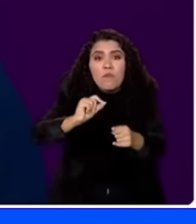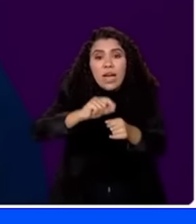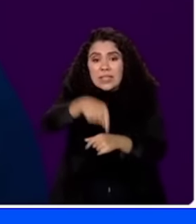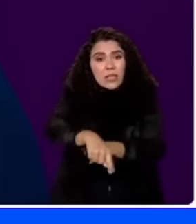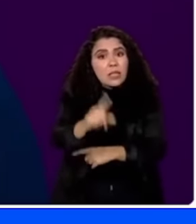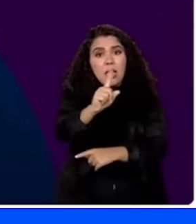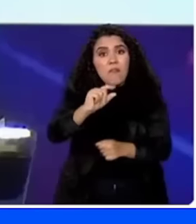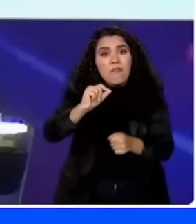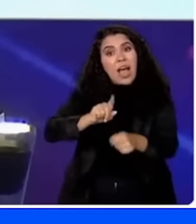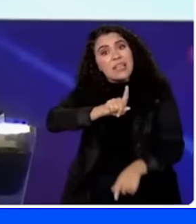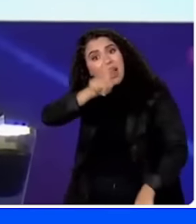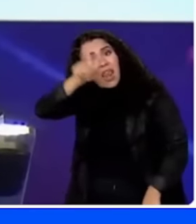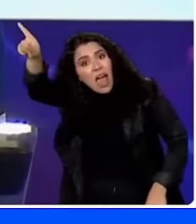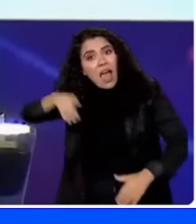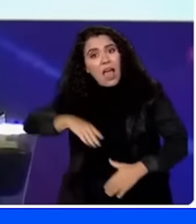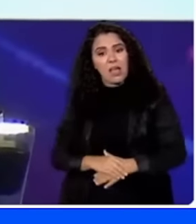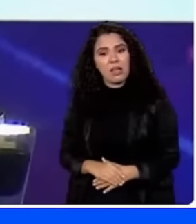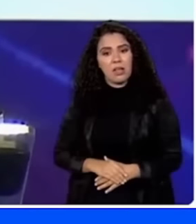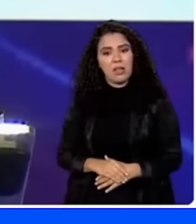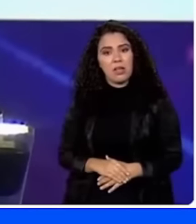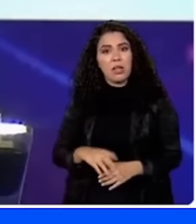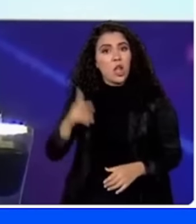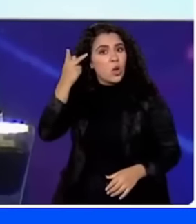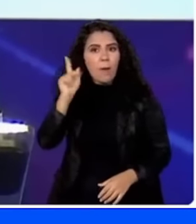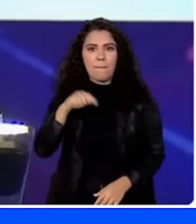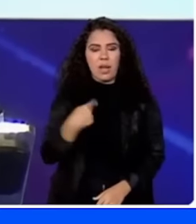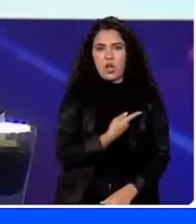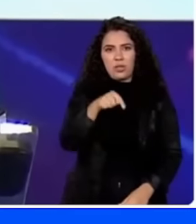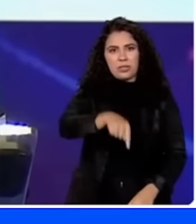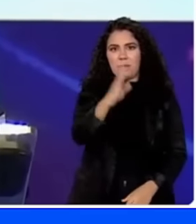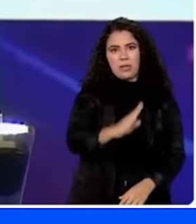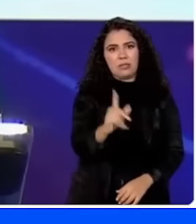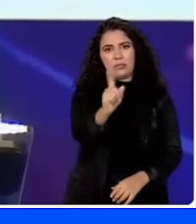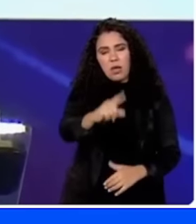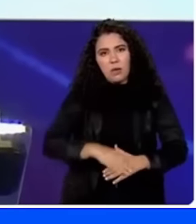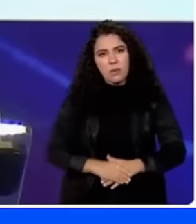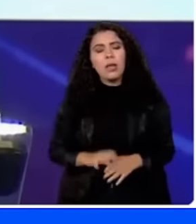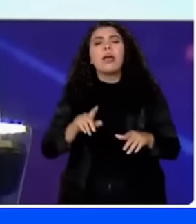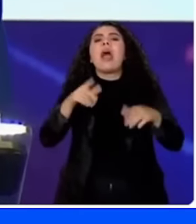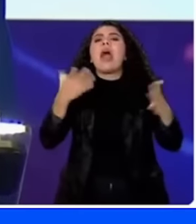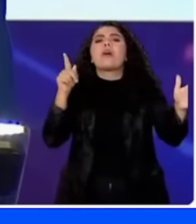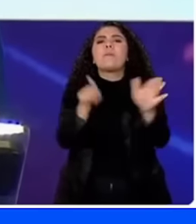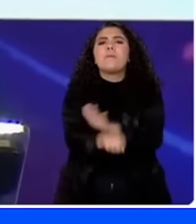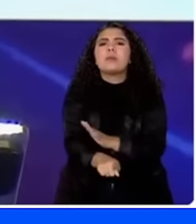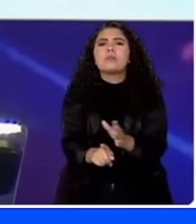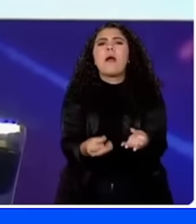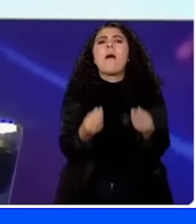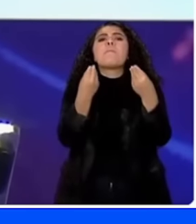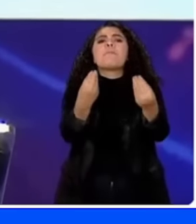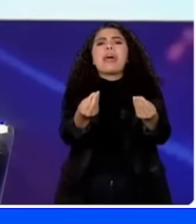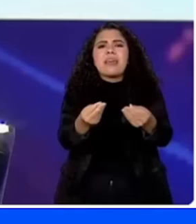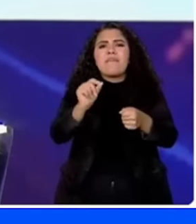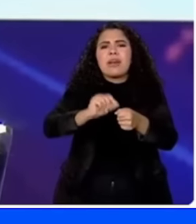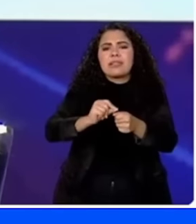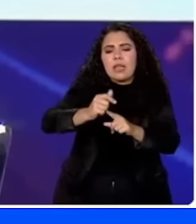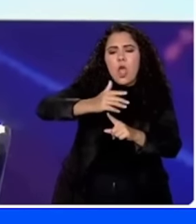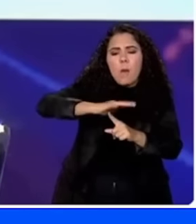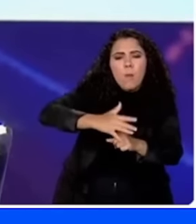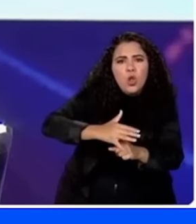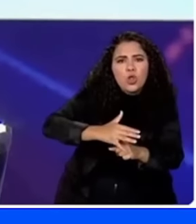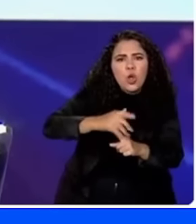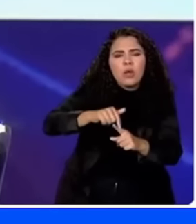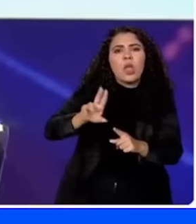lá. O motor é feito para eles, não é para nós. Então, para que adotar um motor que vai utilizar